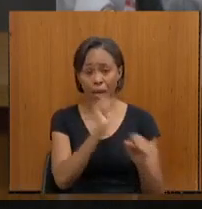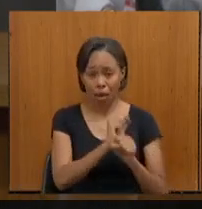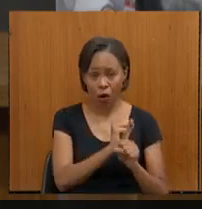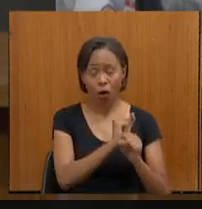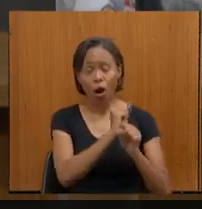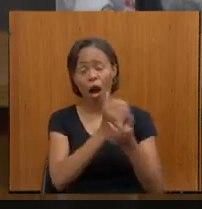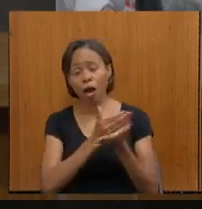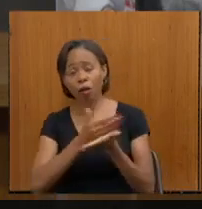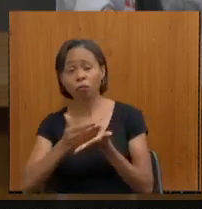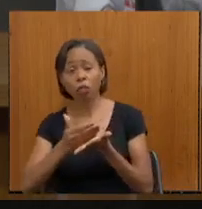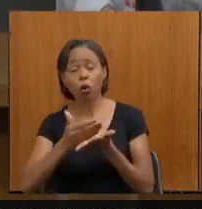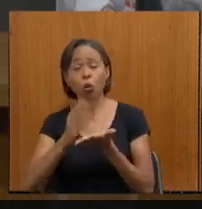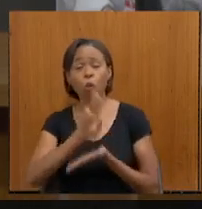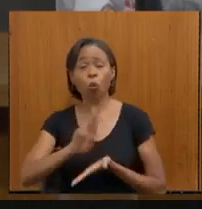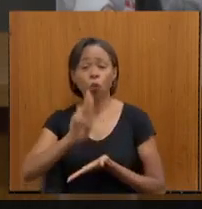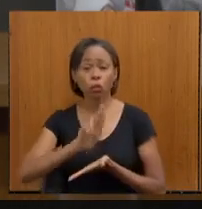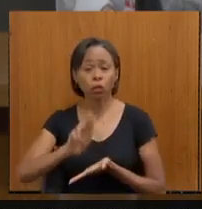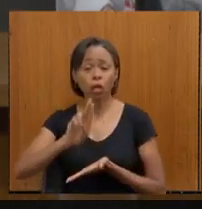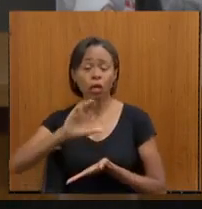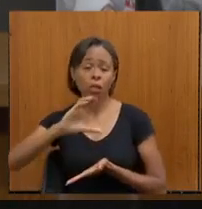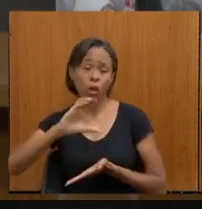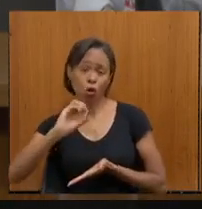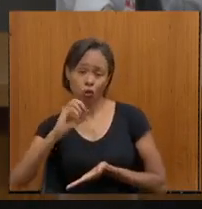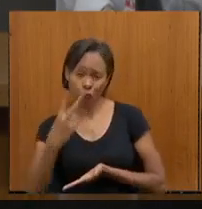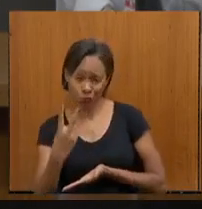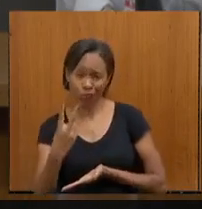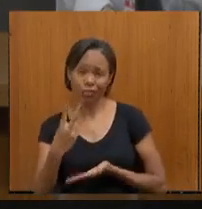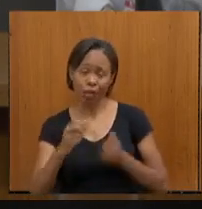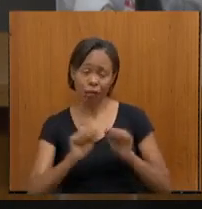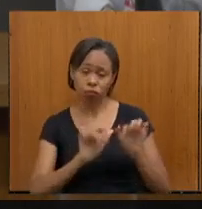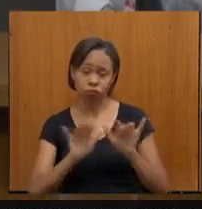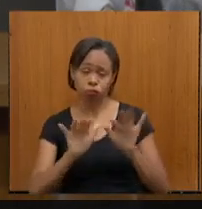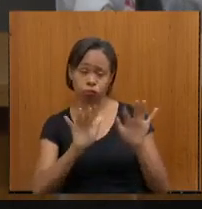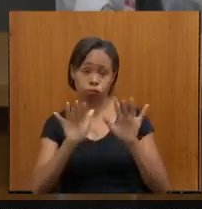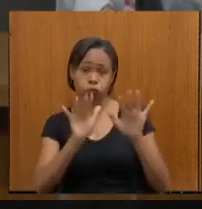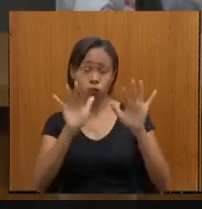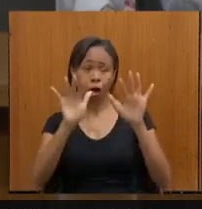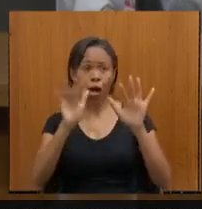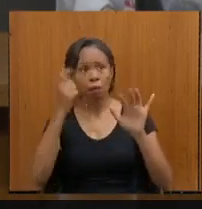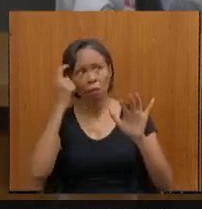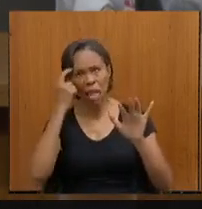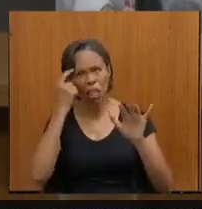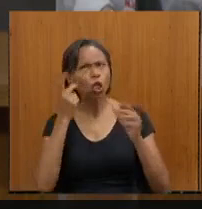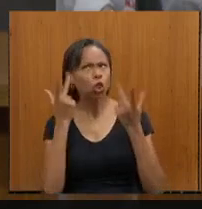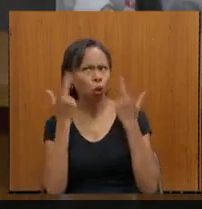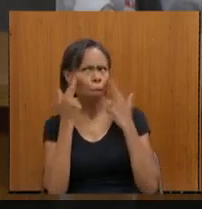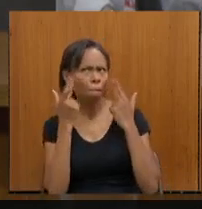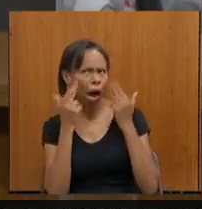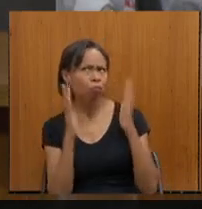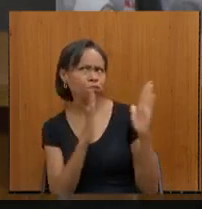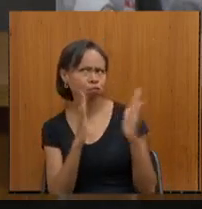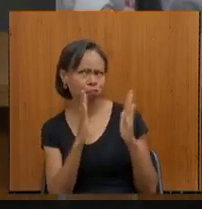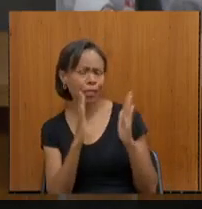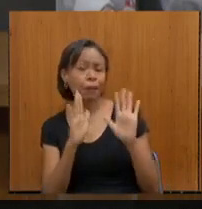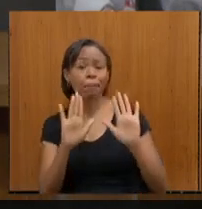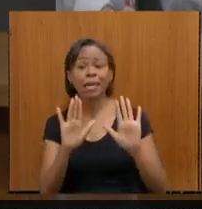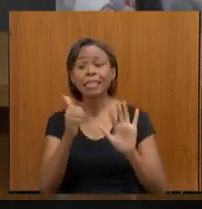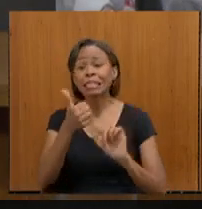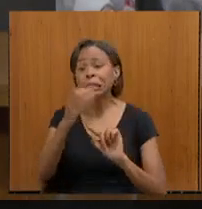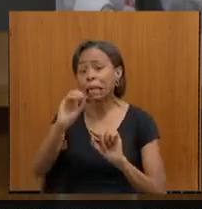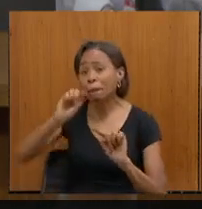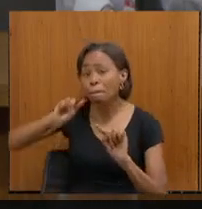mas talvez a gente vocês podem ver não isso aí é um momento isso é normal olhando dez mil anos atrás